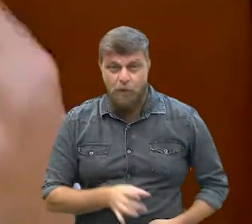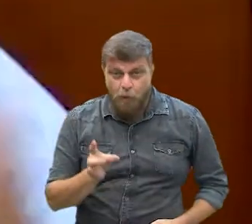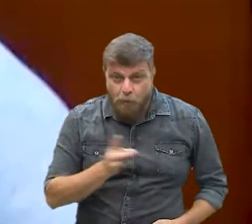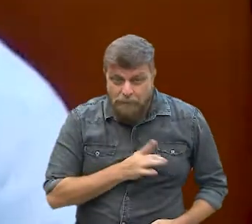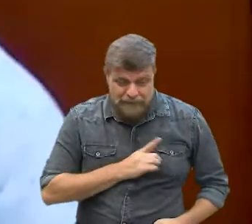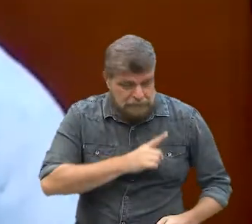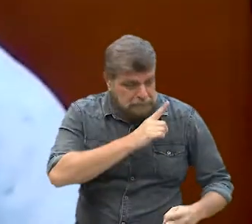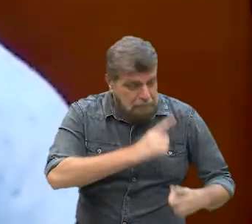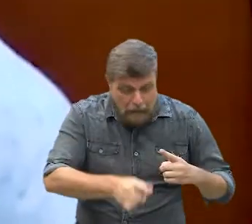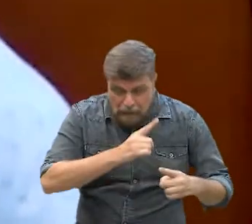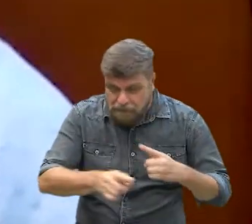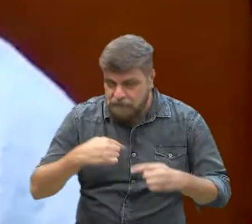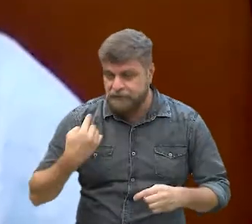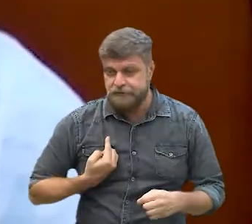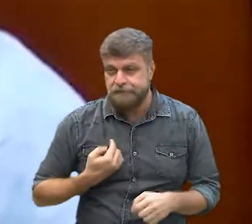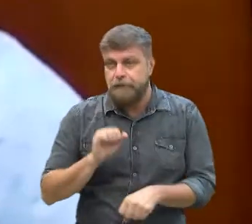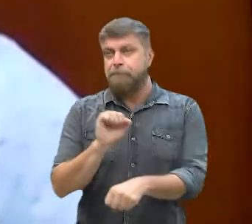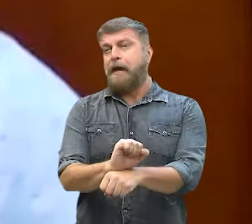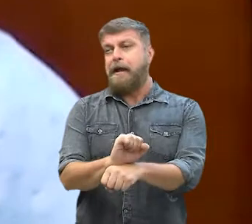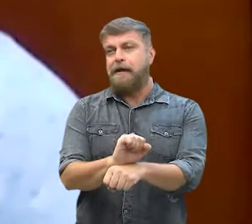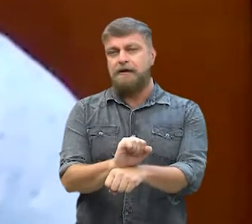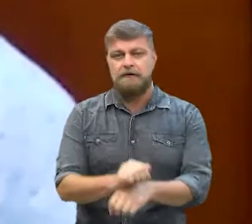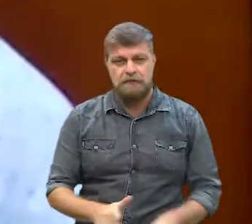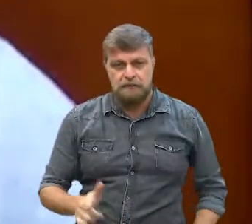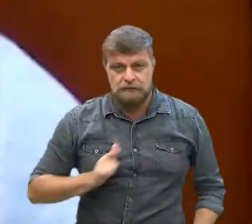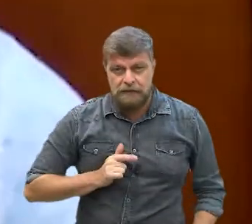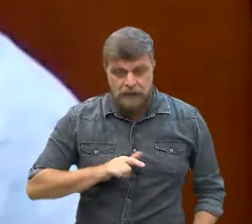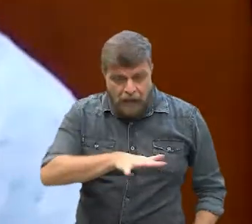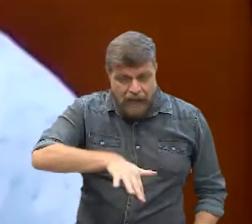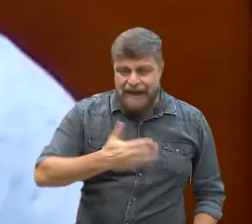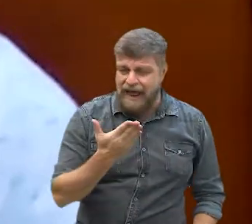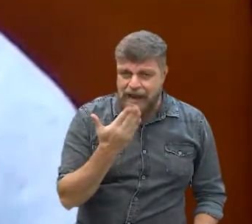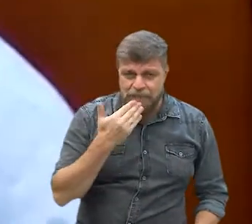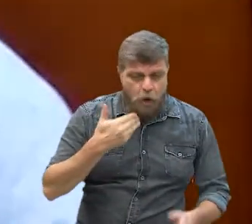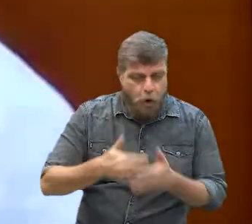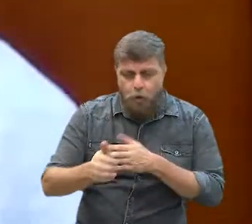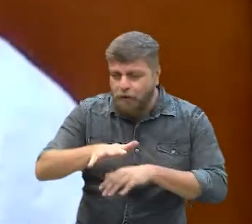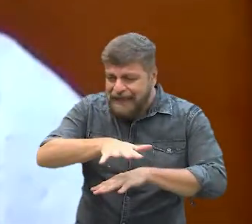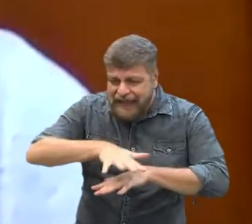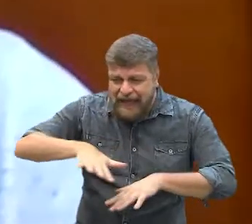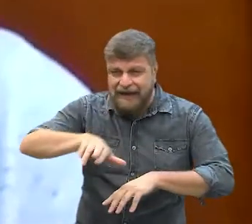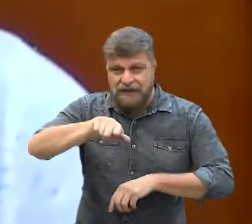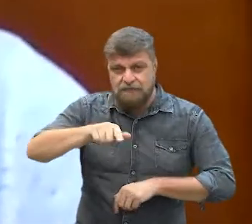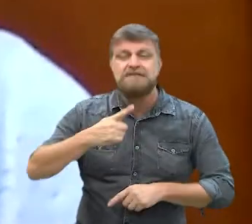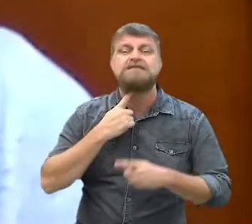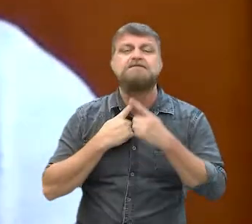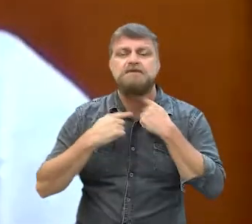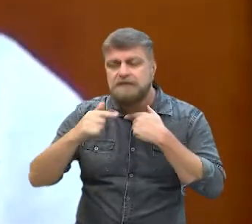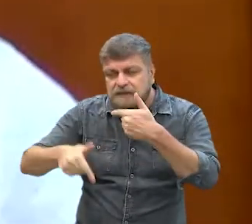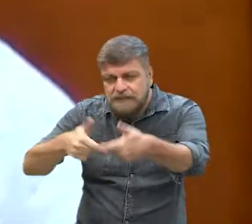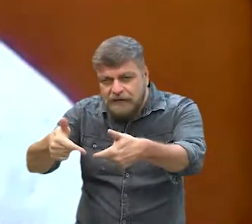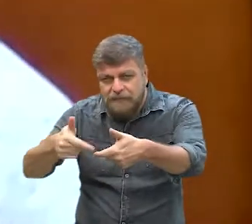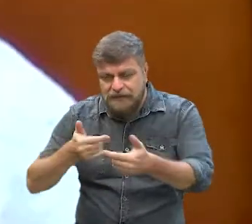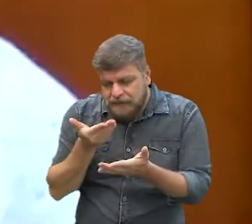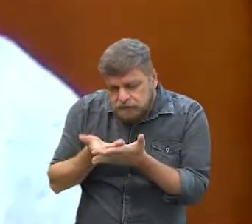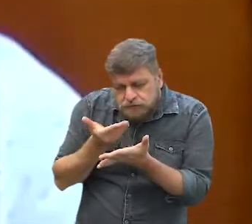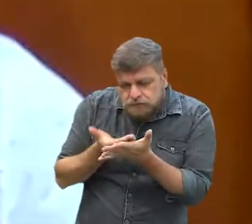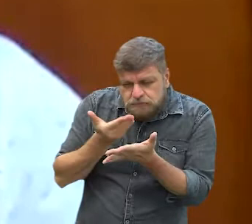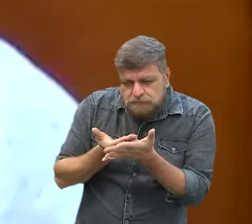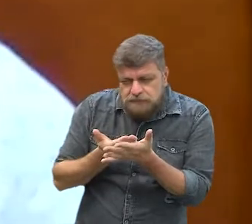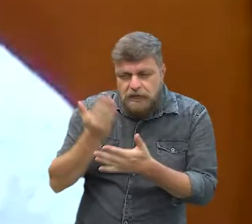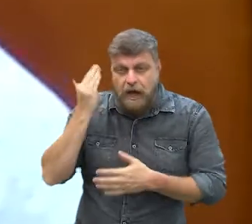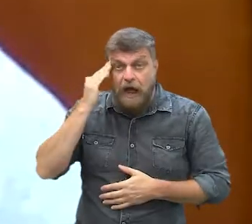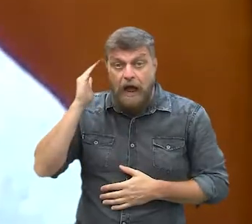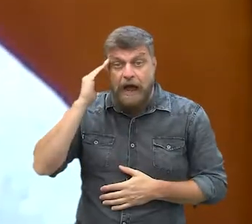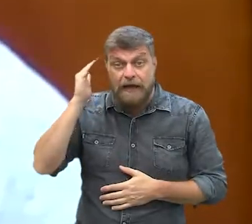ele impede a gente de evoluir. Então, não só com alimentação, em qualquer setor. Se você estiver preparado,